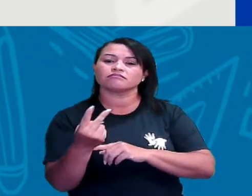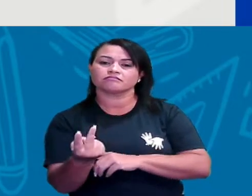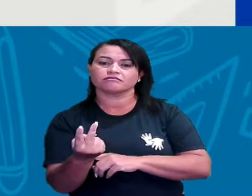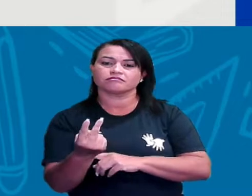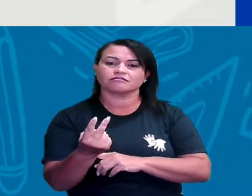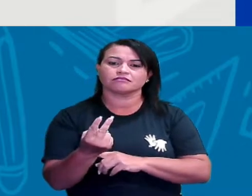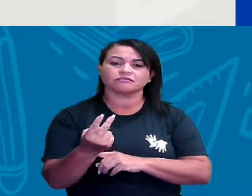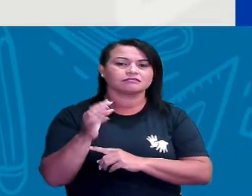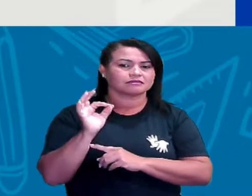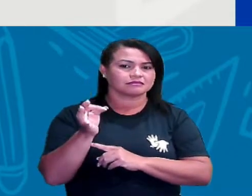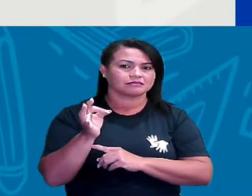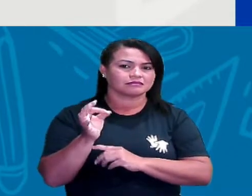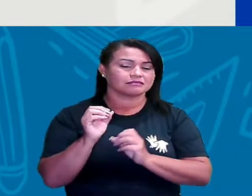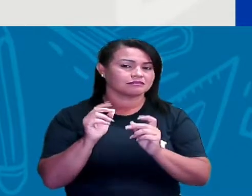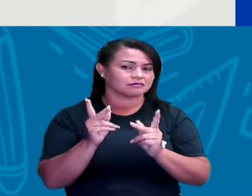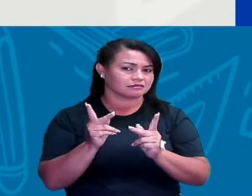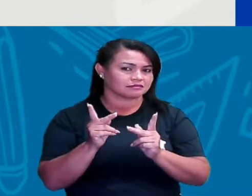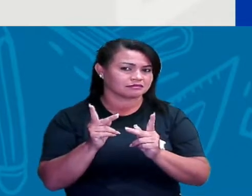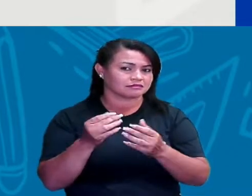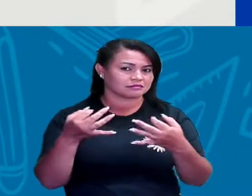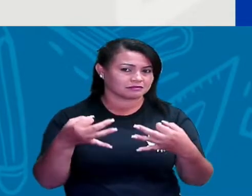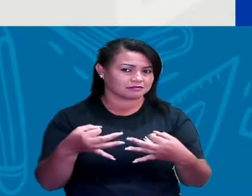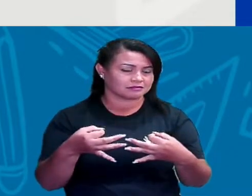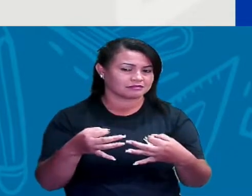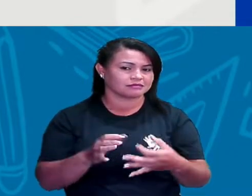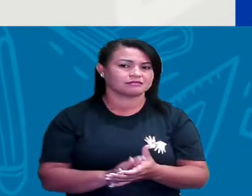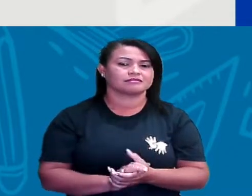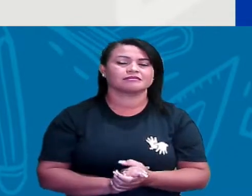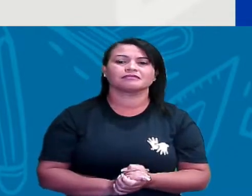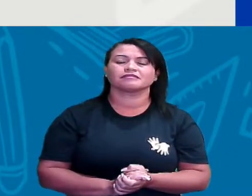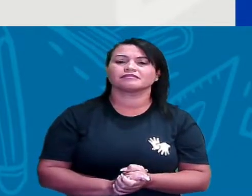outra. Ok? Certinho?